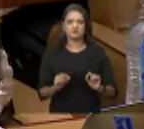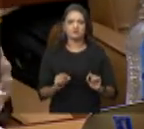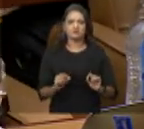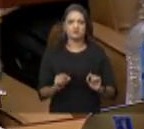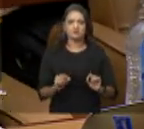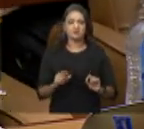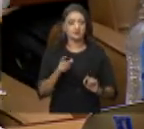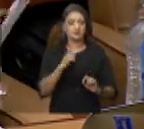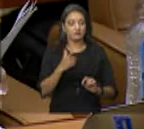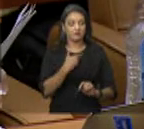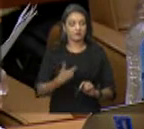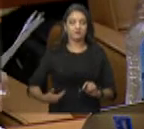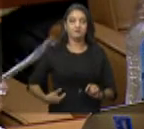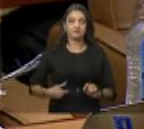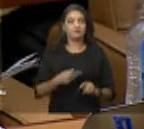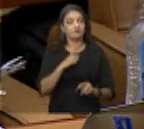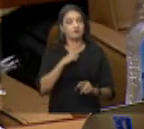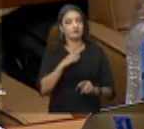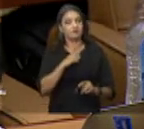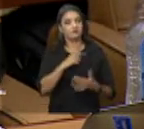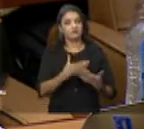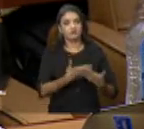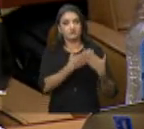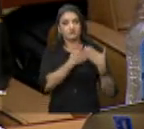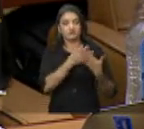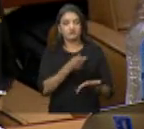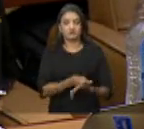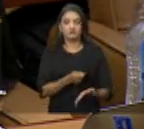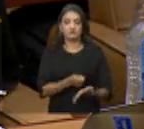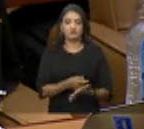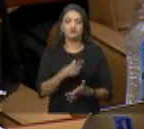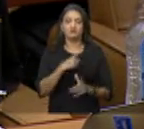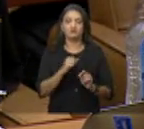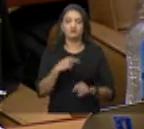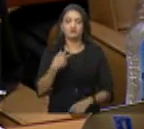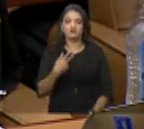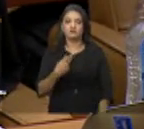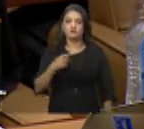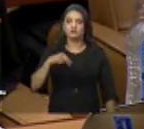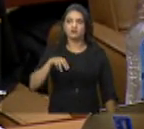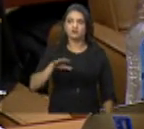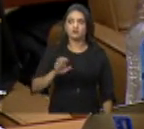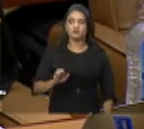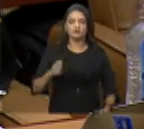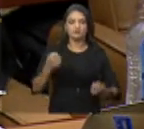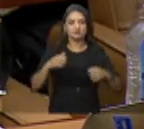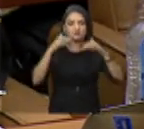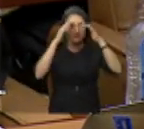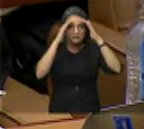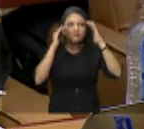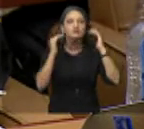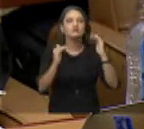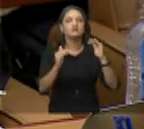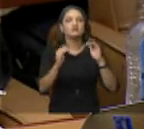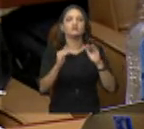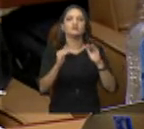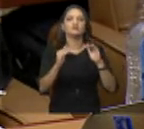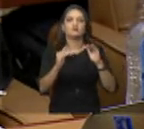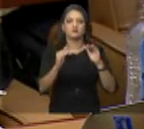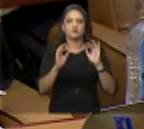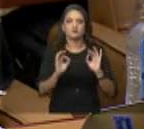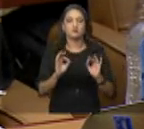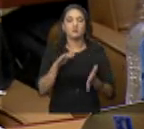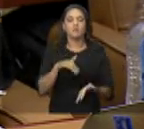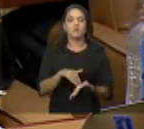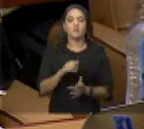as obrigações do poder público está o cumprimento do Plano Nacional de Educação em vigor que propõe que